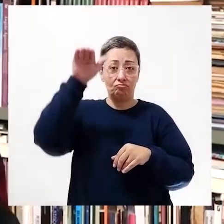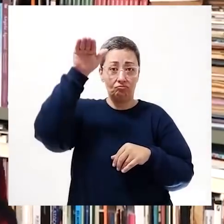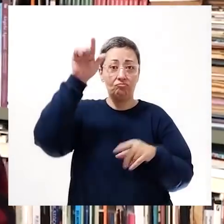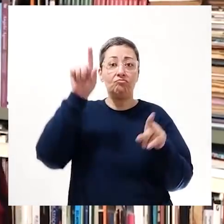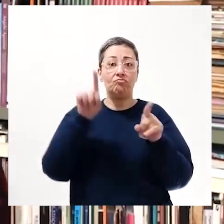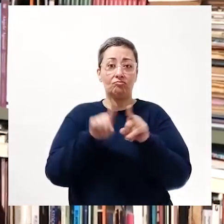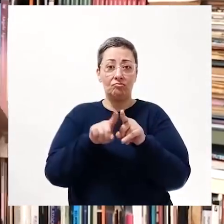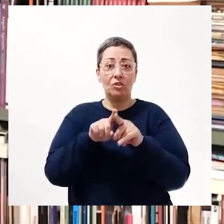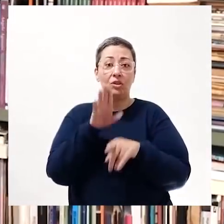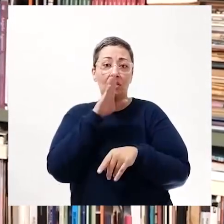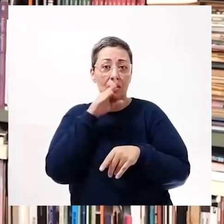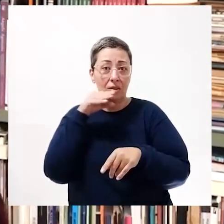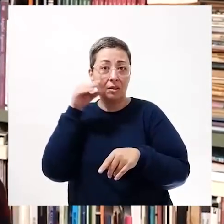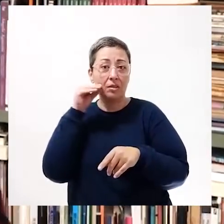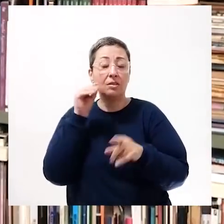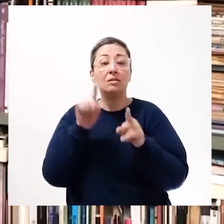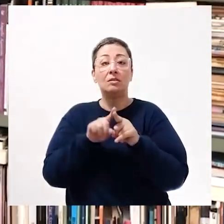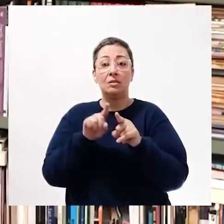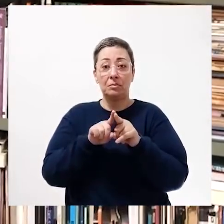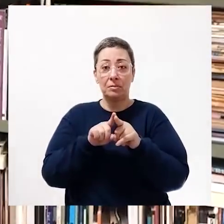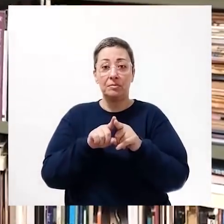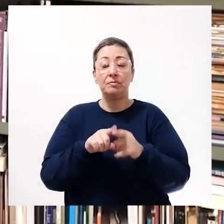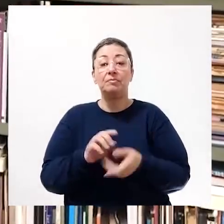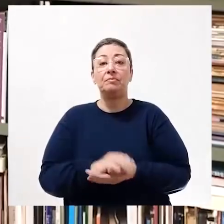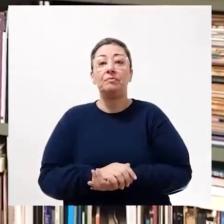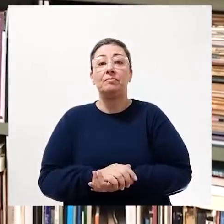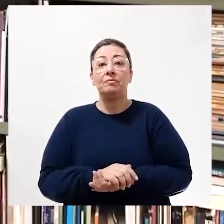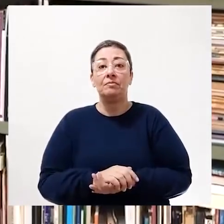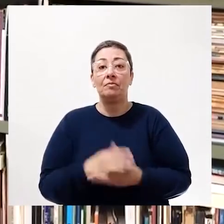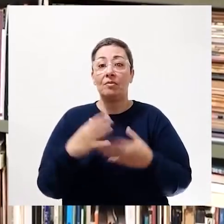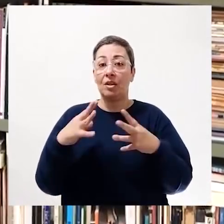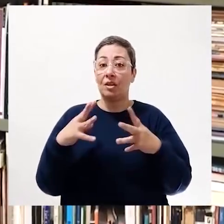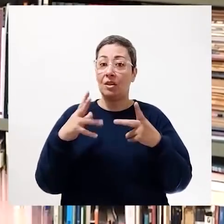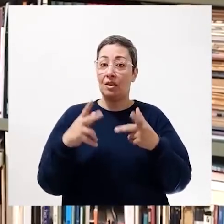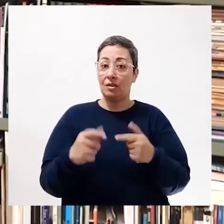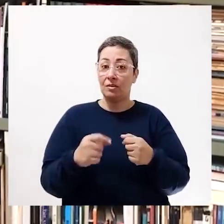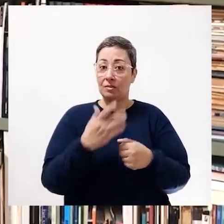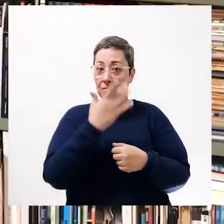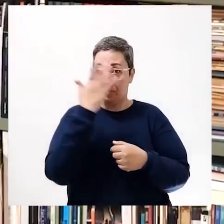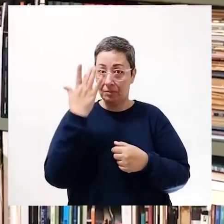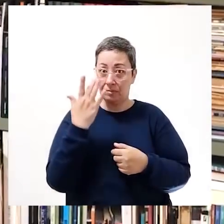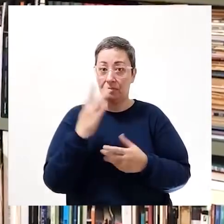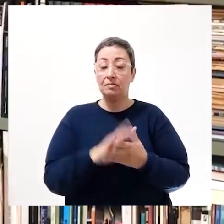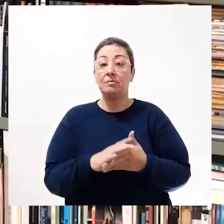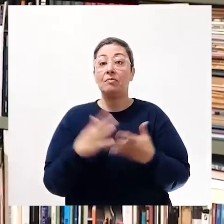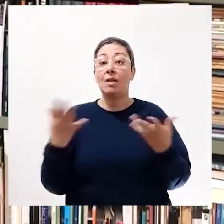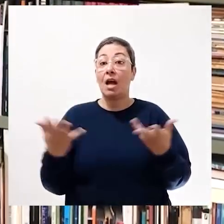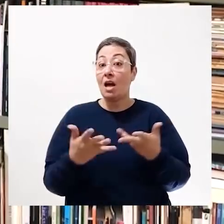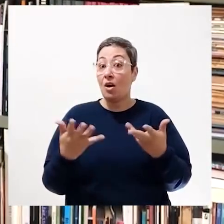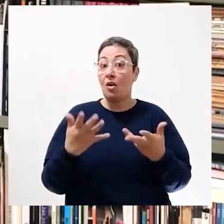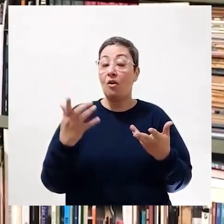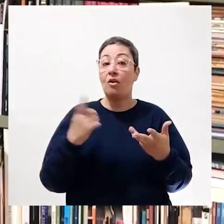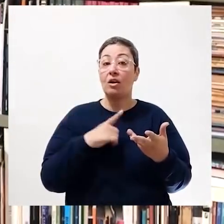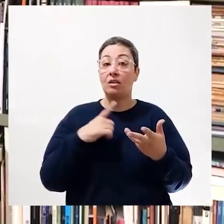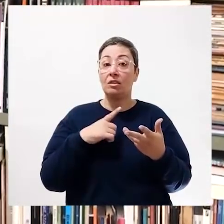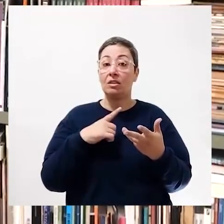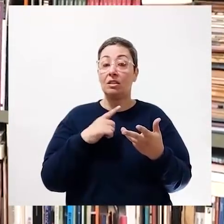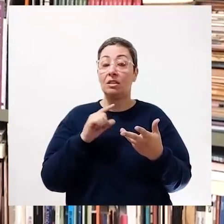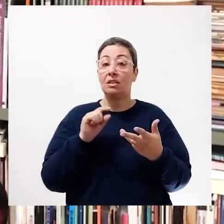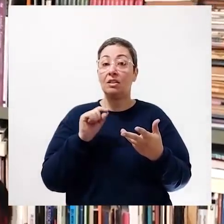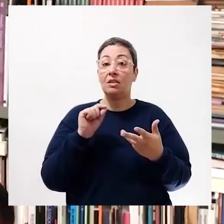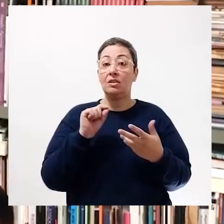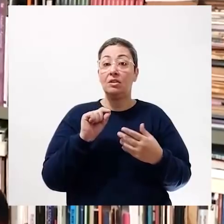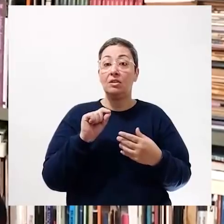como para os adolescentes, para os adultos e para todo mundo, tá? Atualmente tá